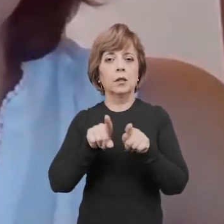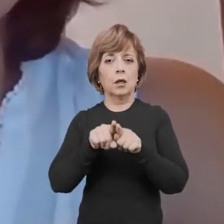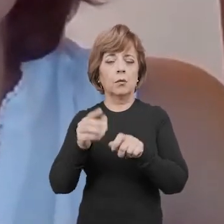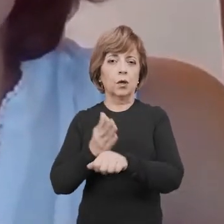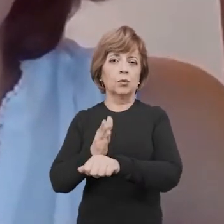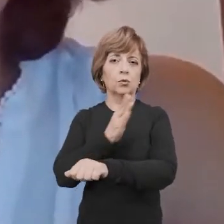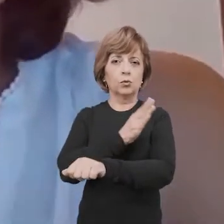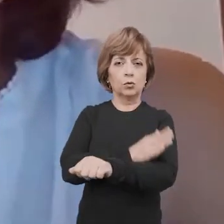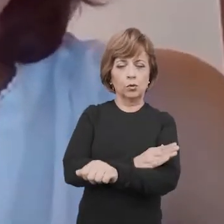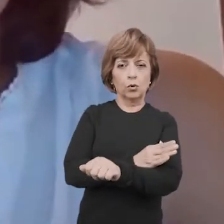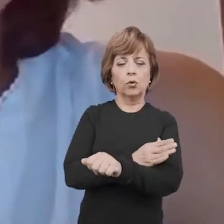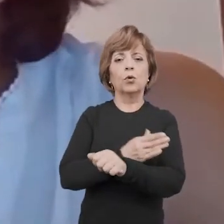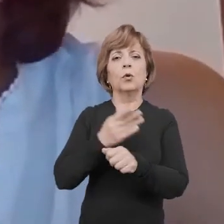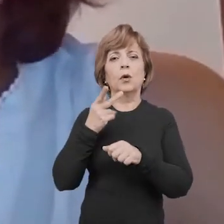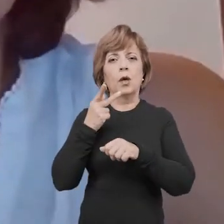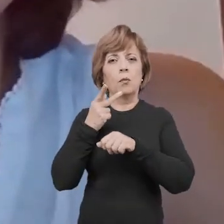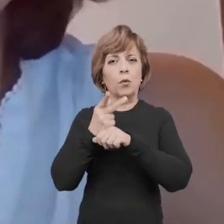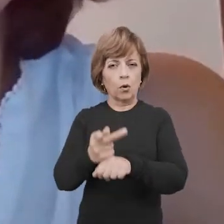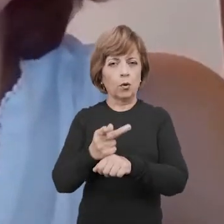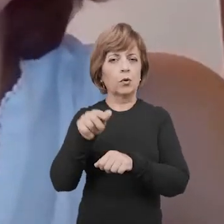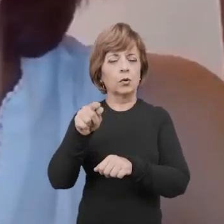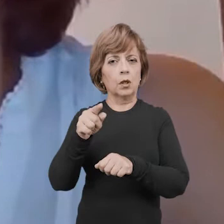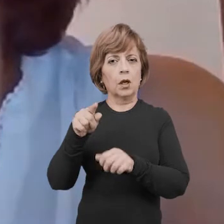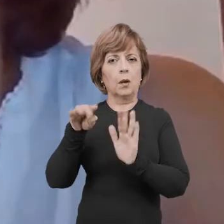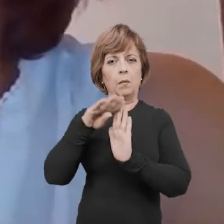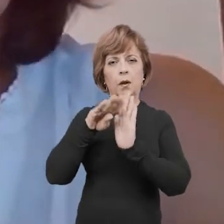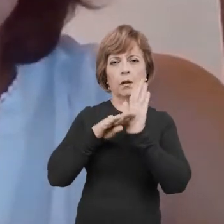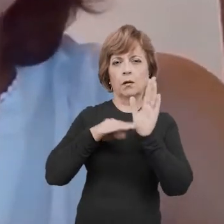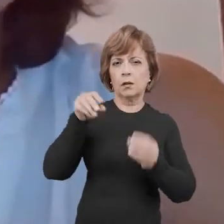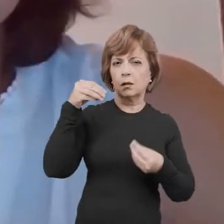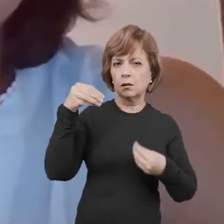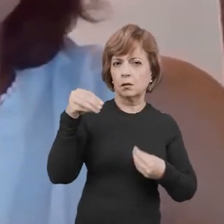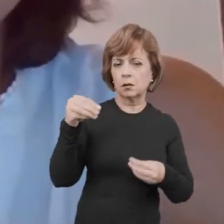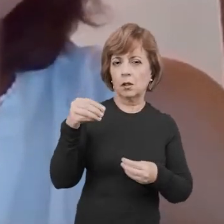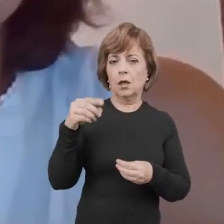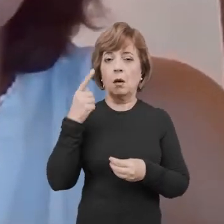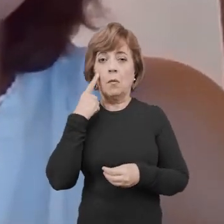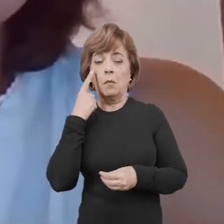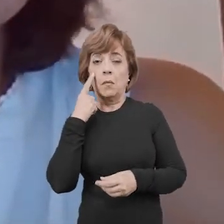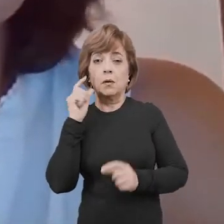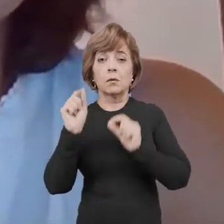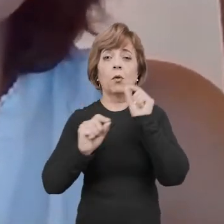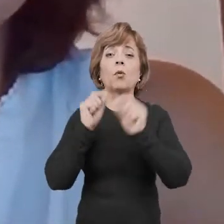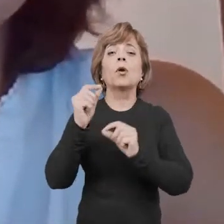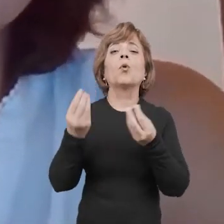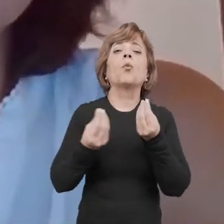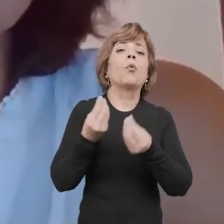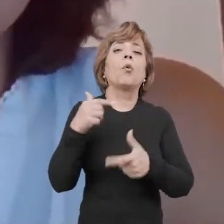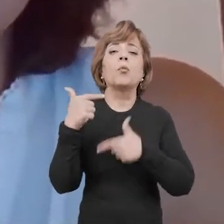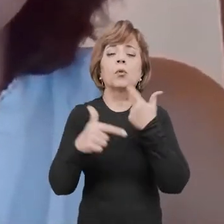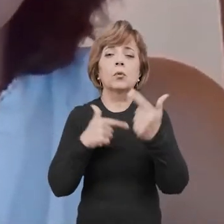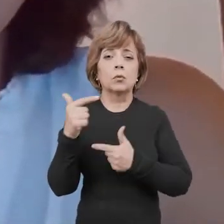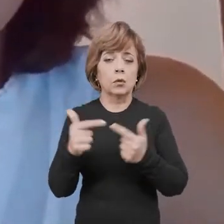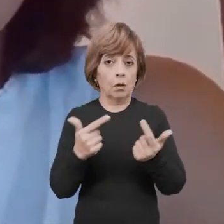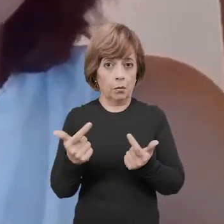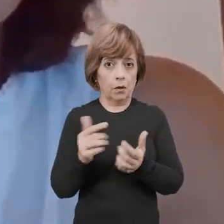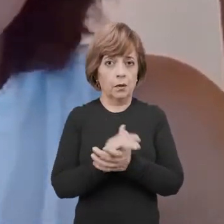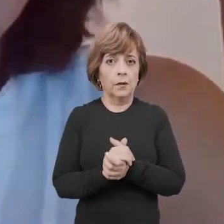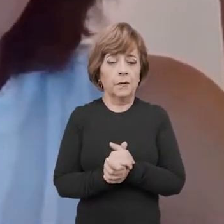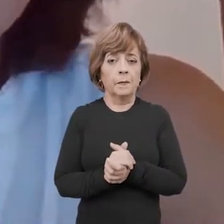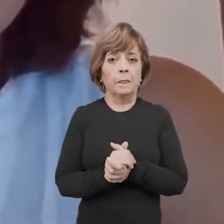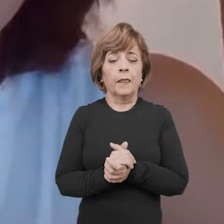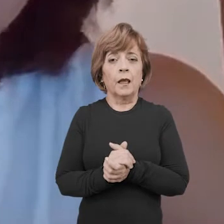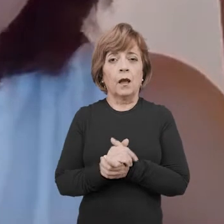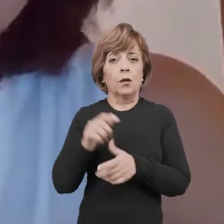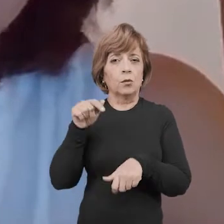Subprocuradoria de Planejamento para pensar quais são os indicadores que seriam adequados para medir o trabalho dessas promotorias. E a